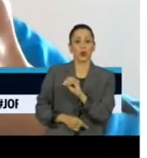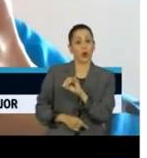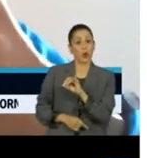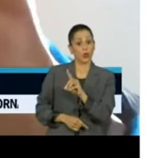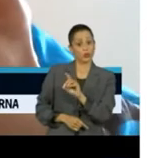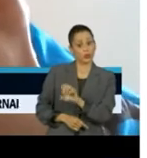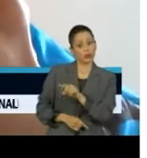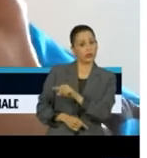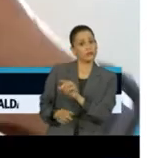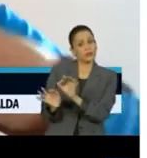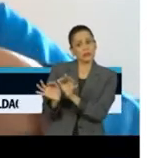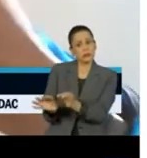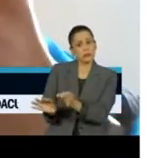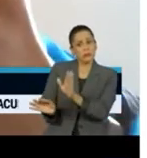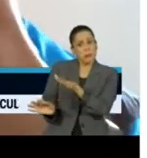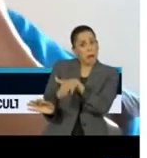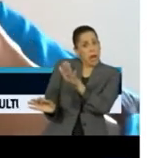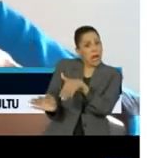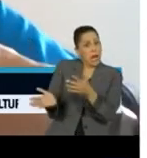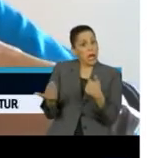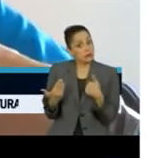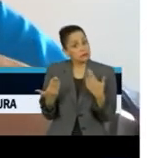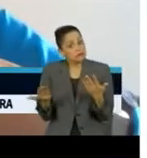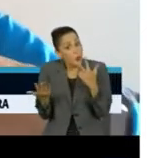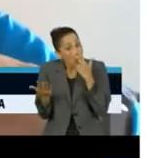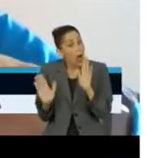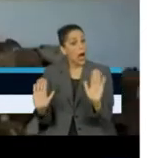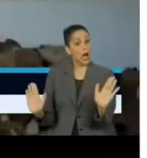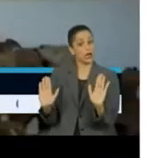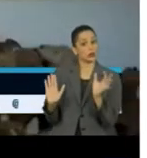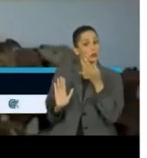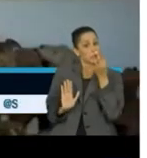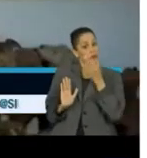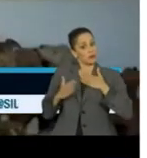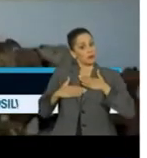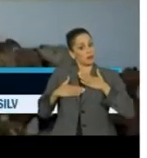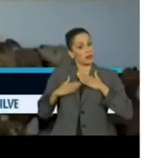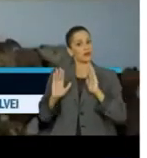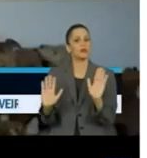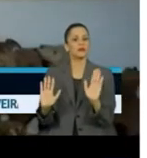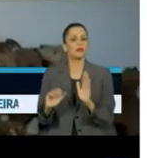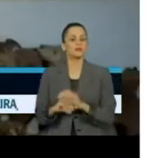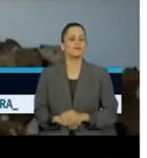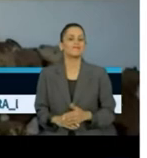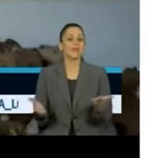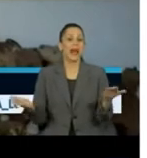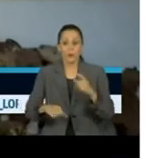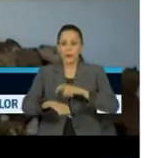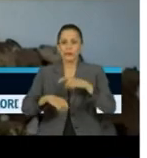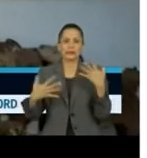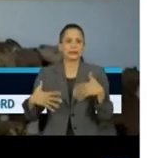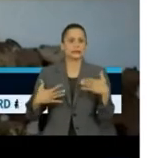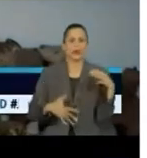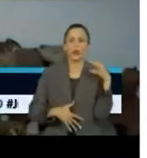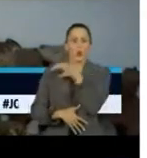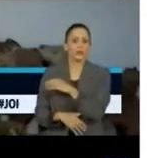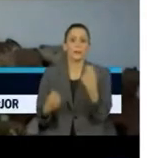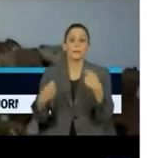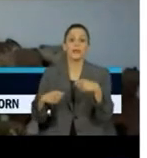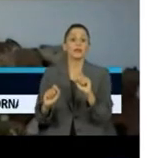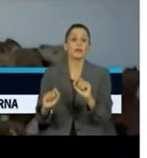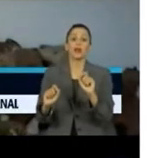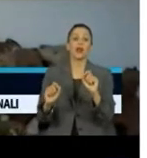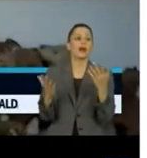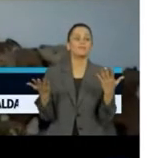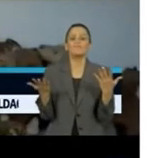mais direto. Eu não sei, essa é uma questão que eu estou levantando. A gente está num momento de urgência e que a gente ainda não sabe